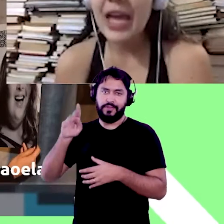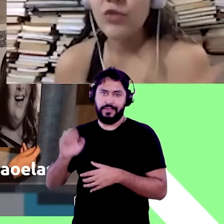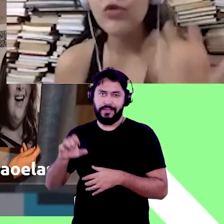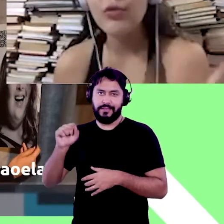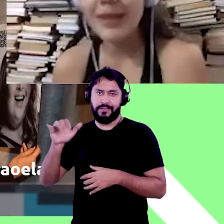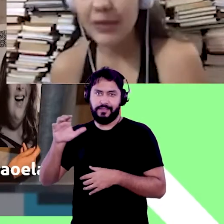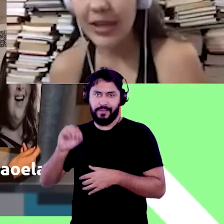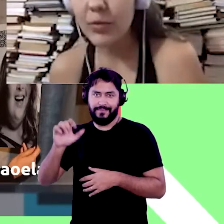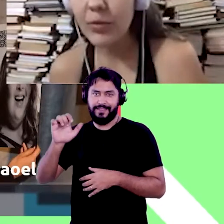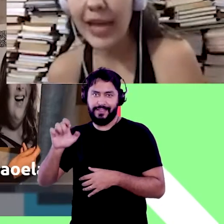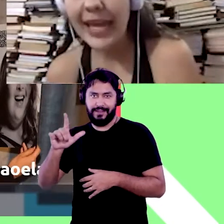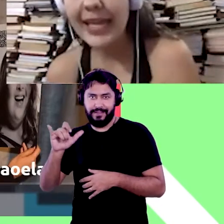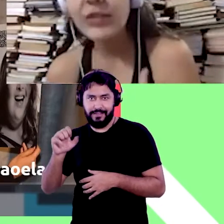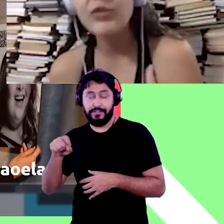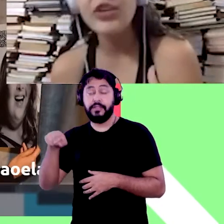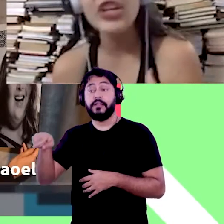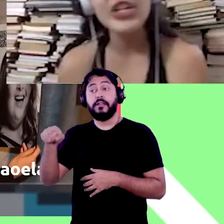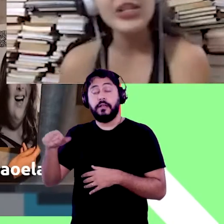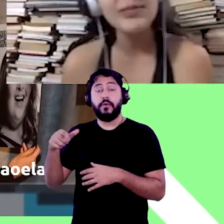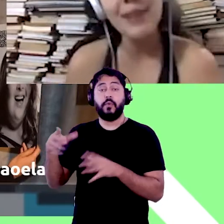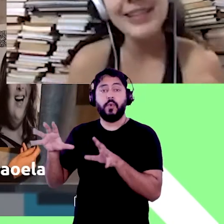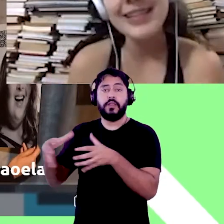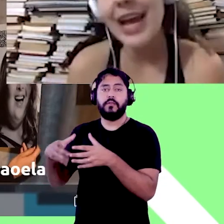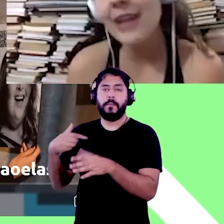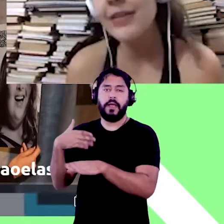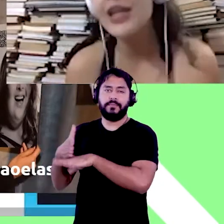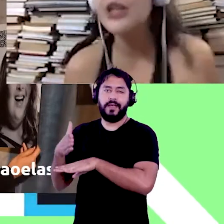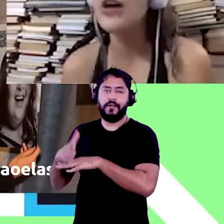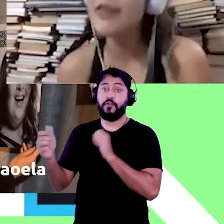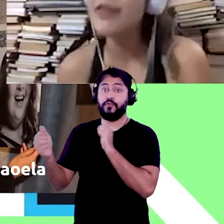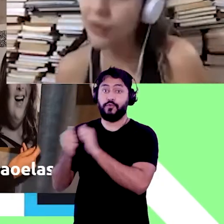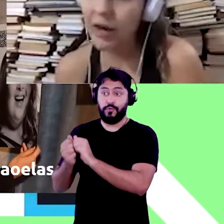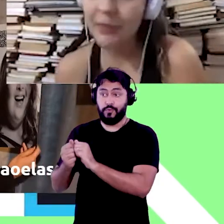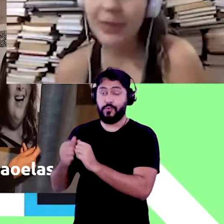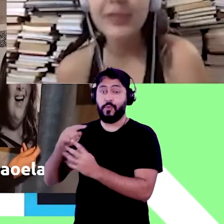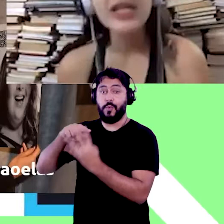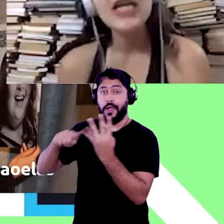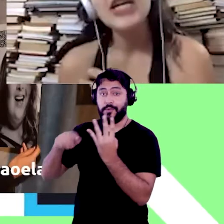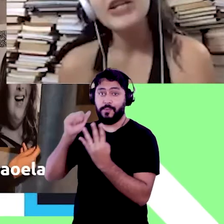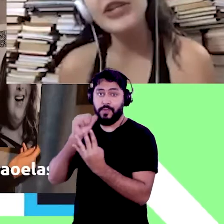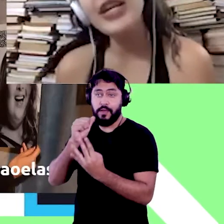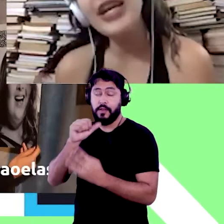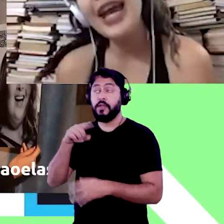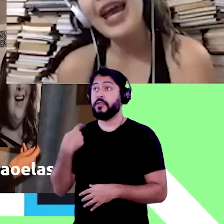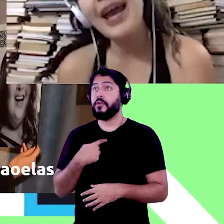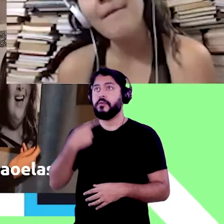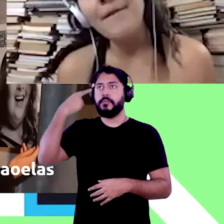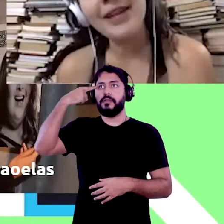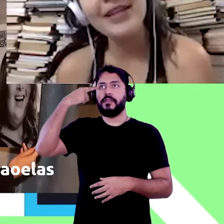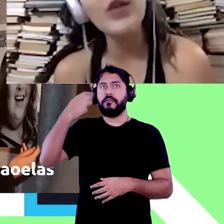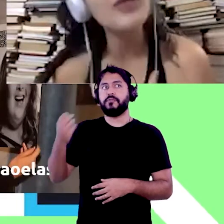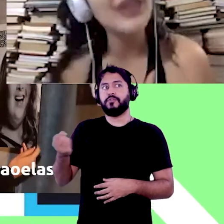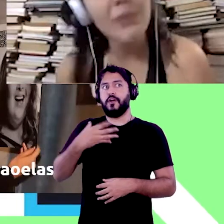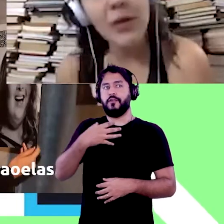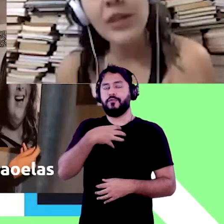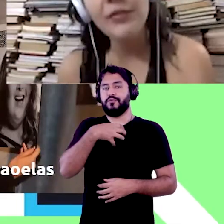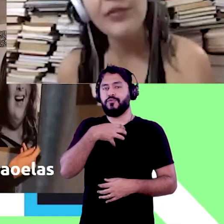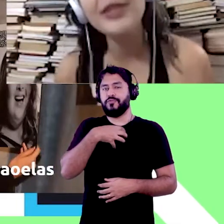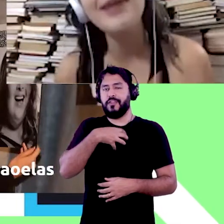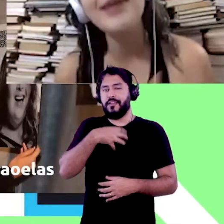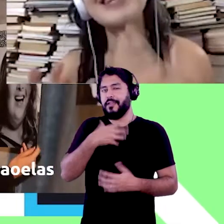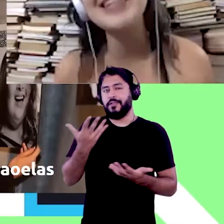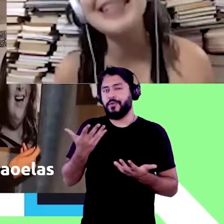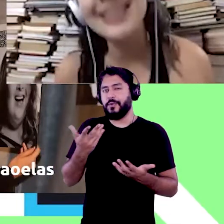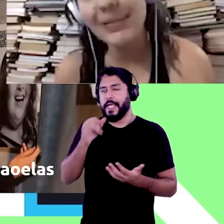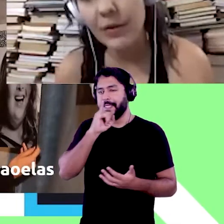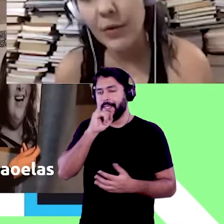junto com mais 4 mulheres, onde a gente pensava em novas formas de fazer com que a moda fosse